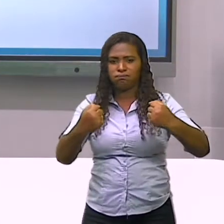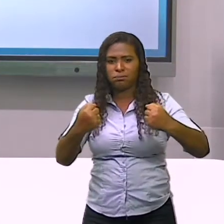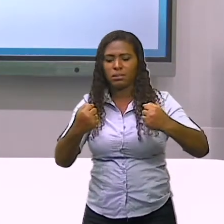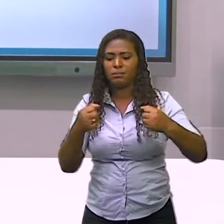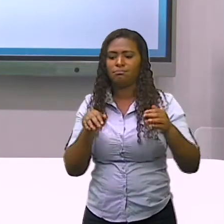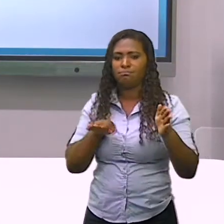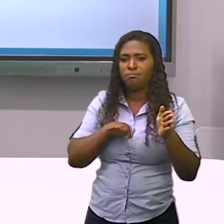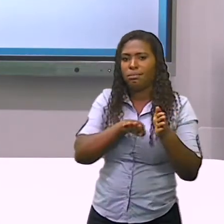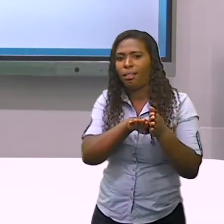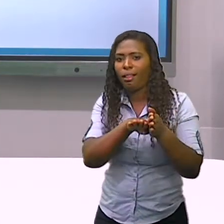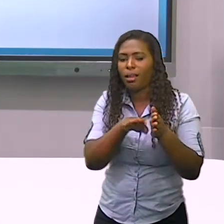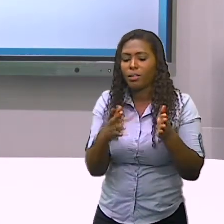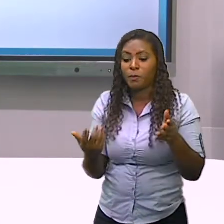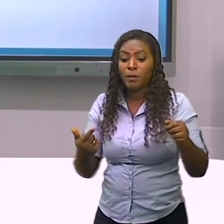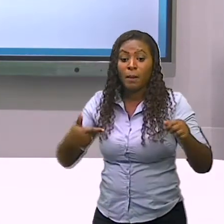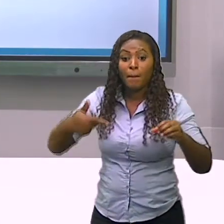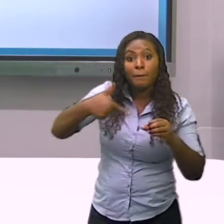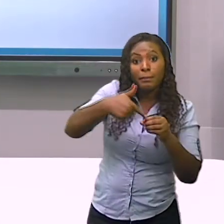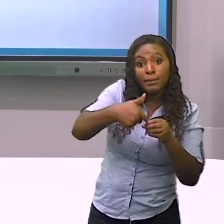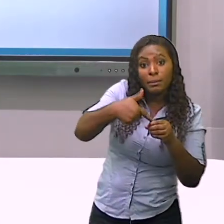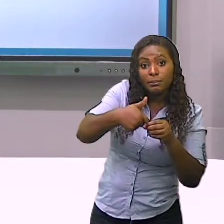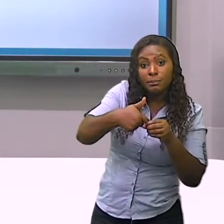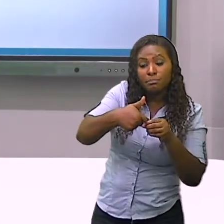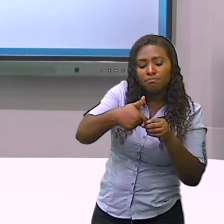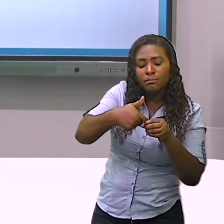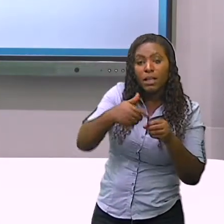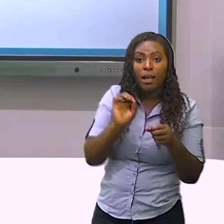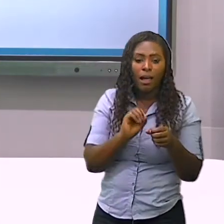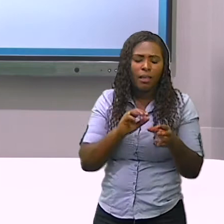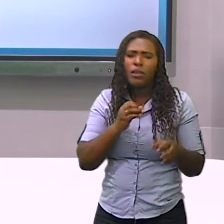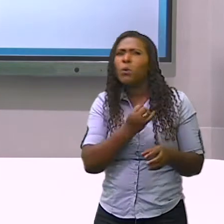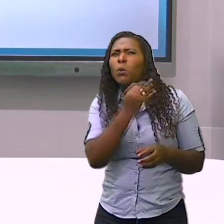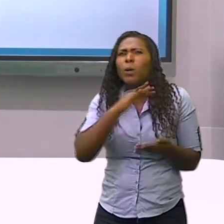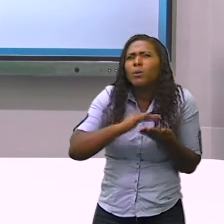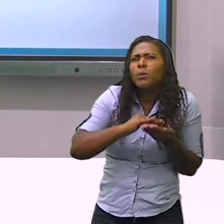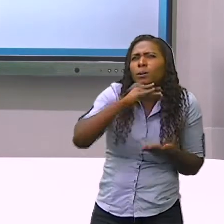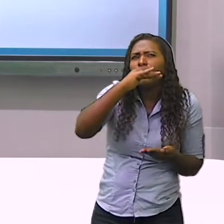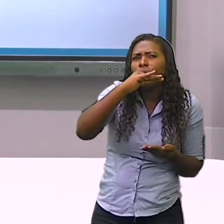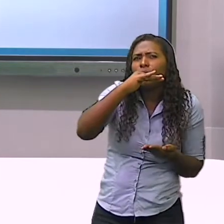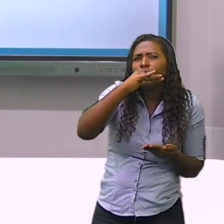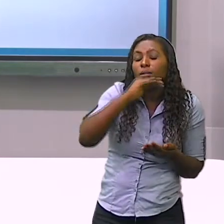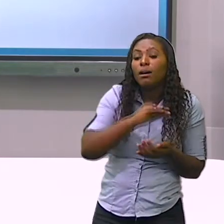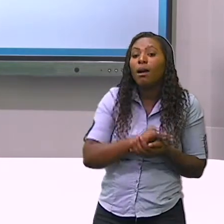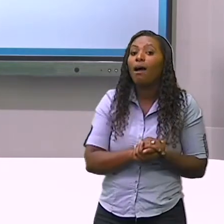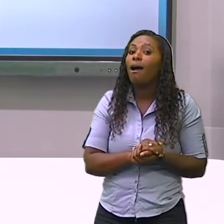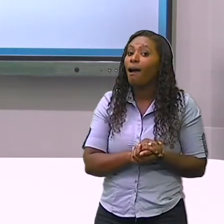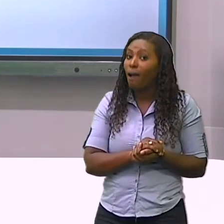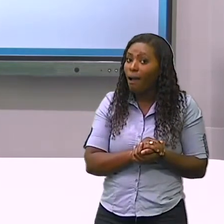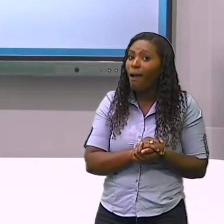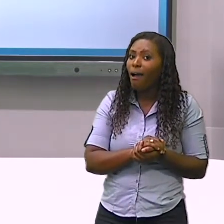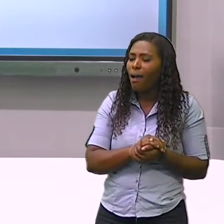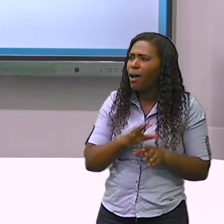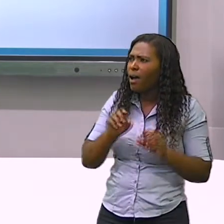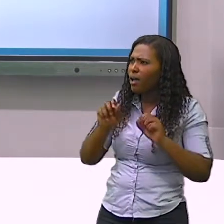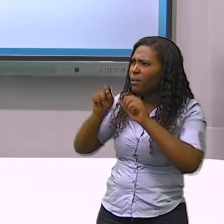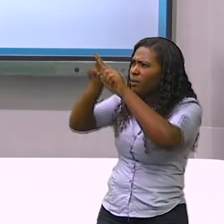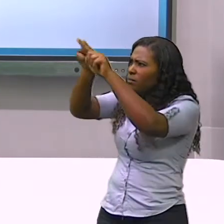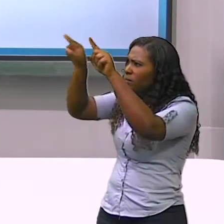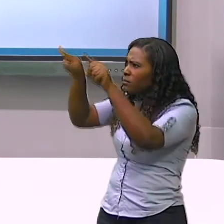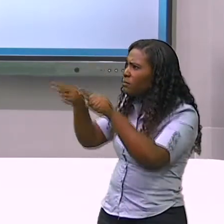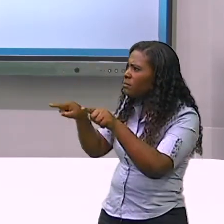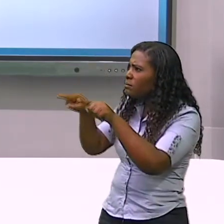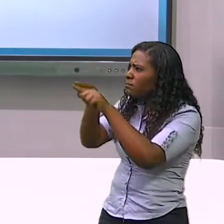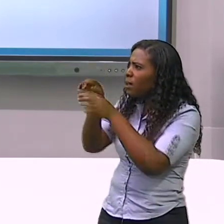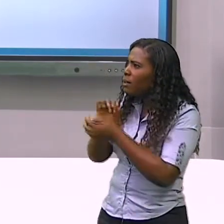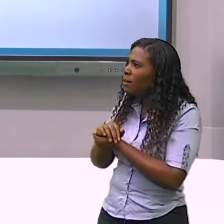gastar quanto de combustível esse mês? Vai depender de quantos litros que eu vou